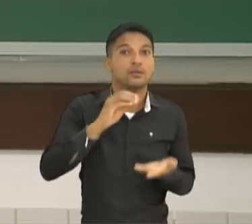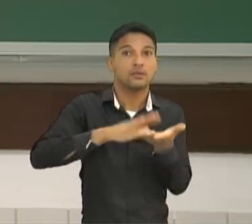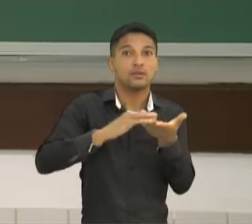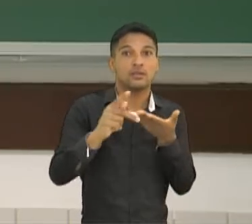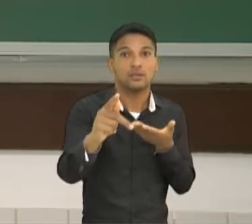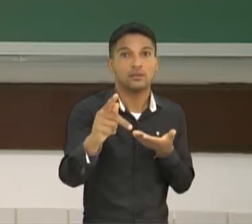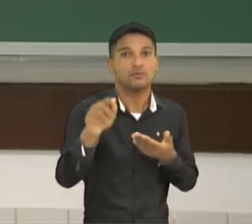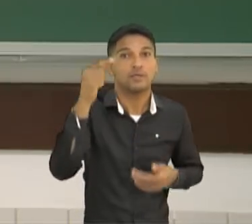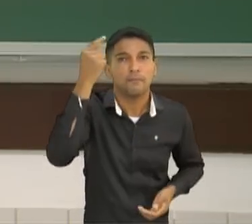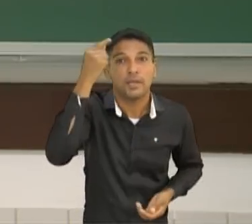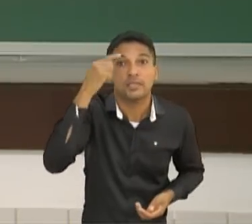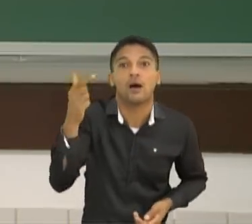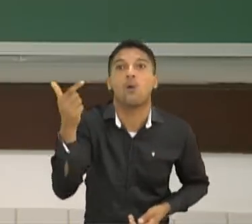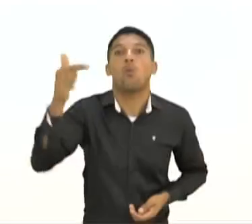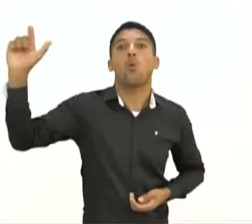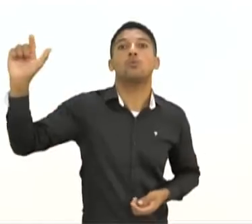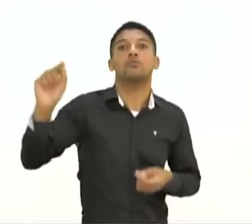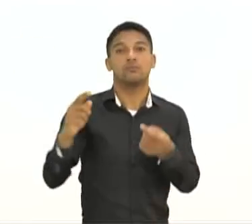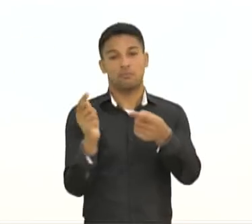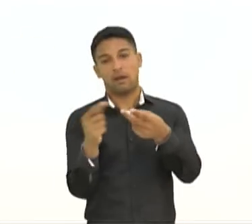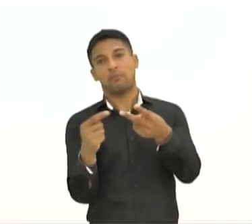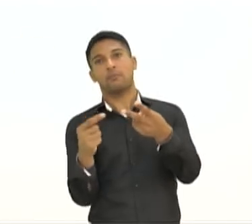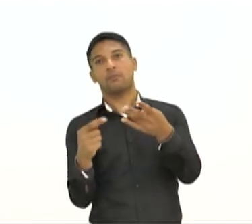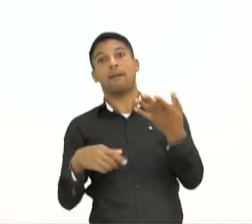Tá? Dá uma pensada aí e a gente já volta.